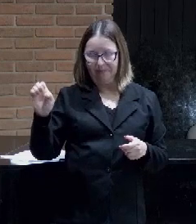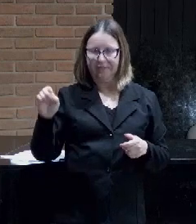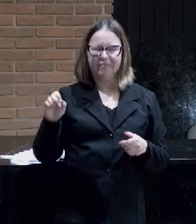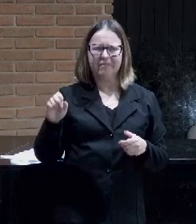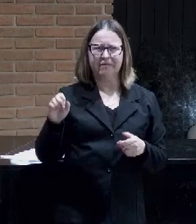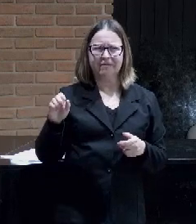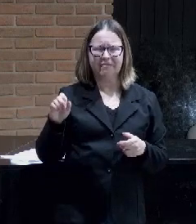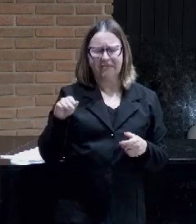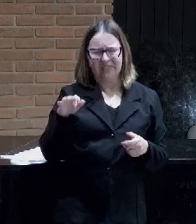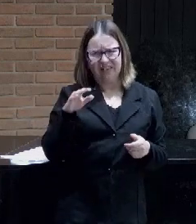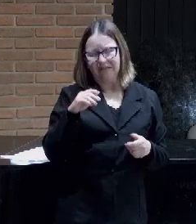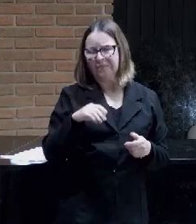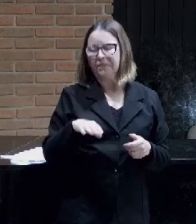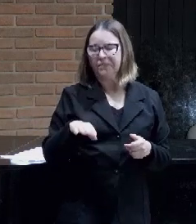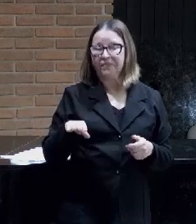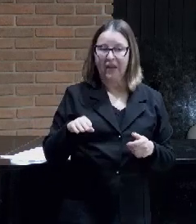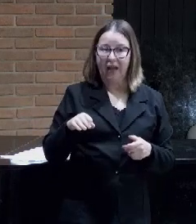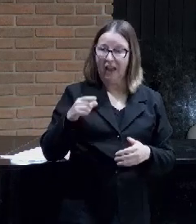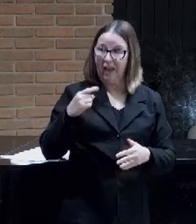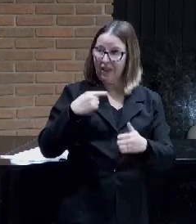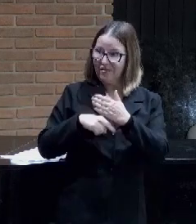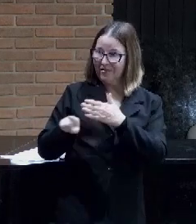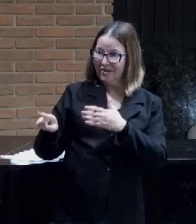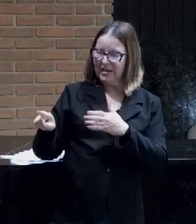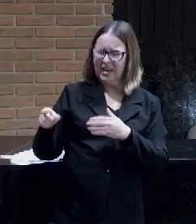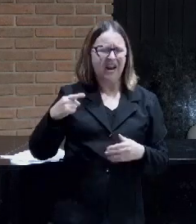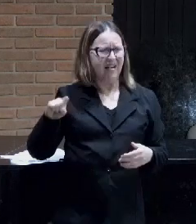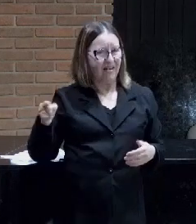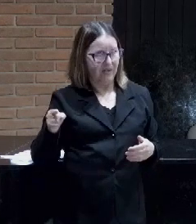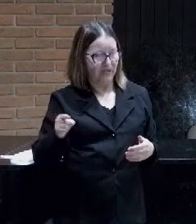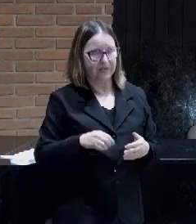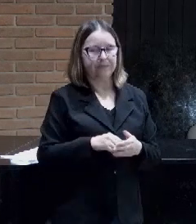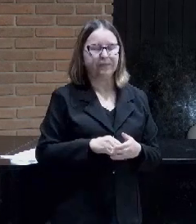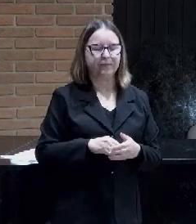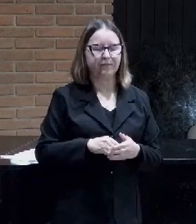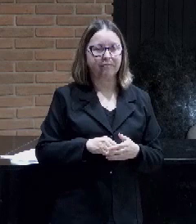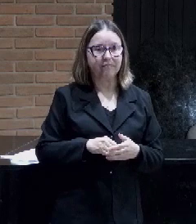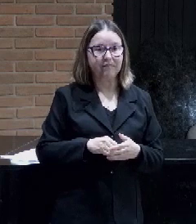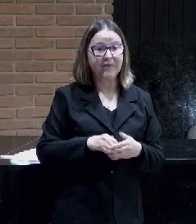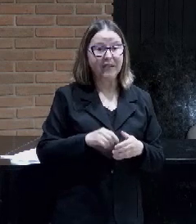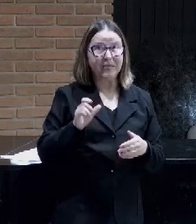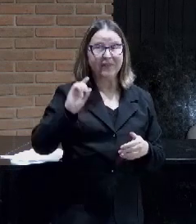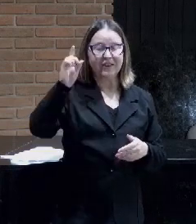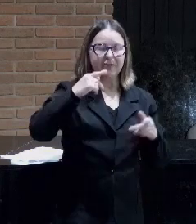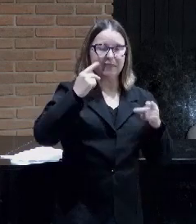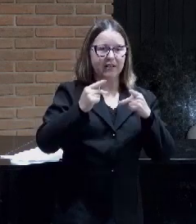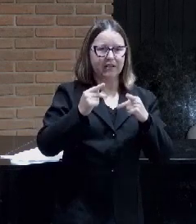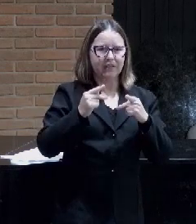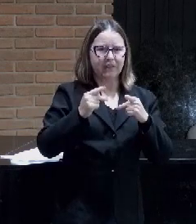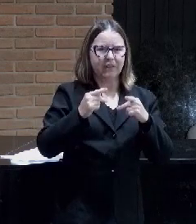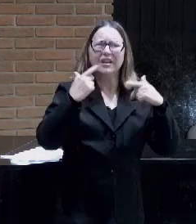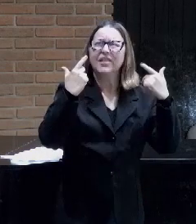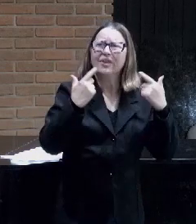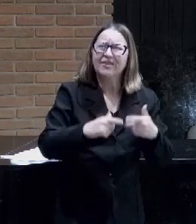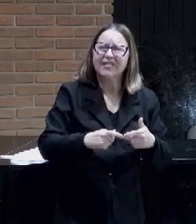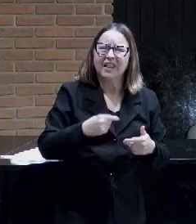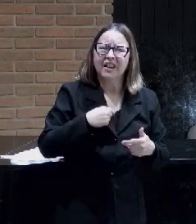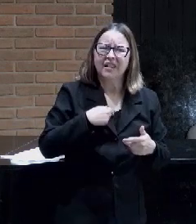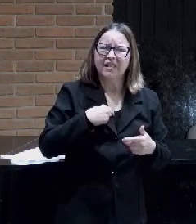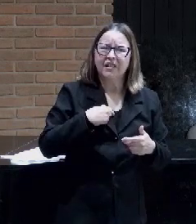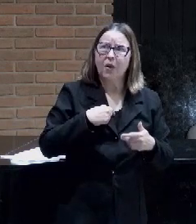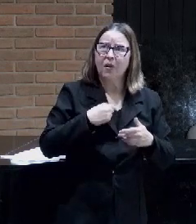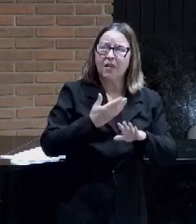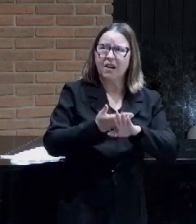Salmo 139, verso 7, que fala assim, para onde me ausentarei do teu espírito? Para onde fugirei da tua face? É